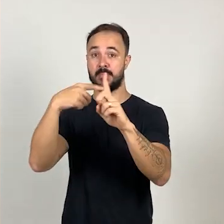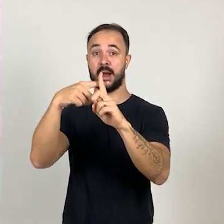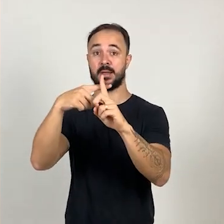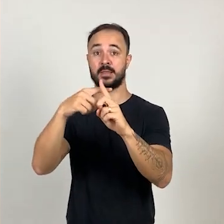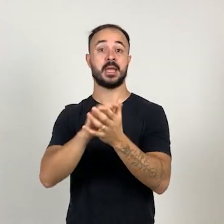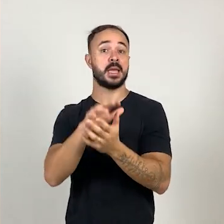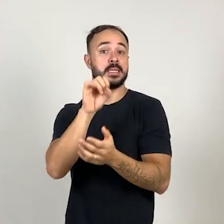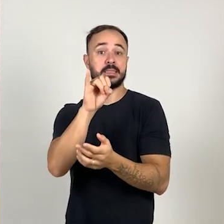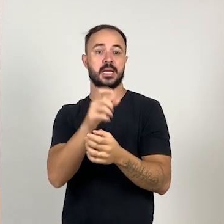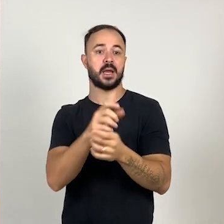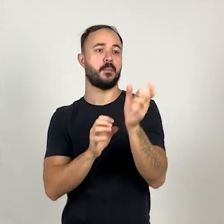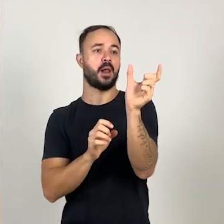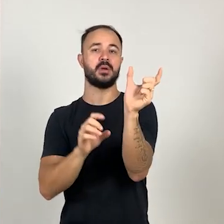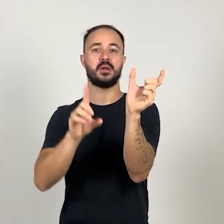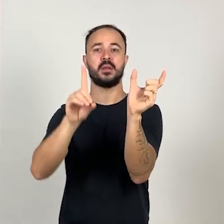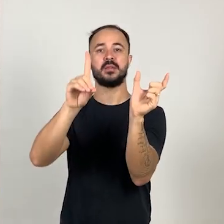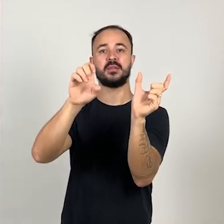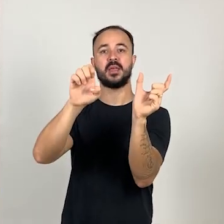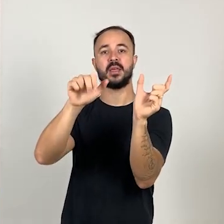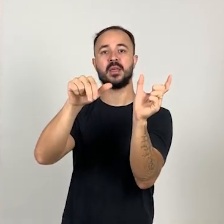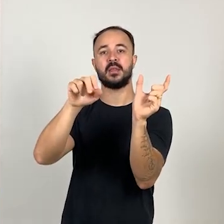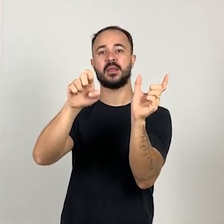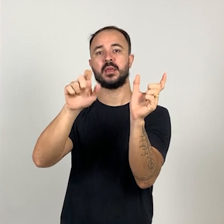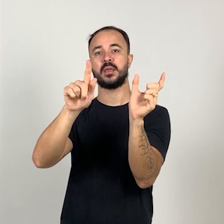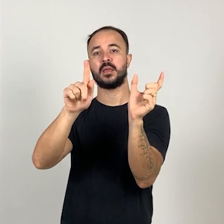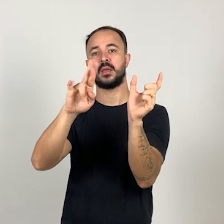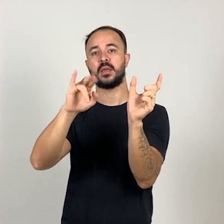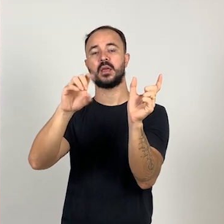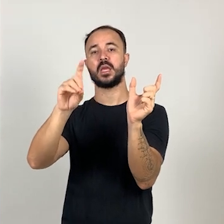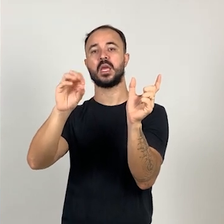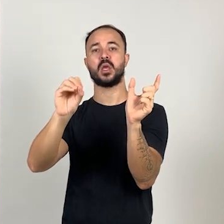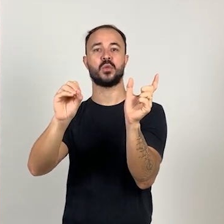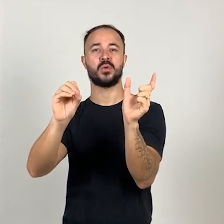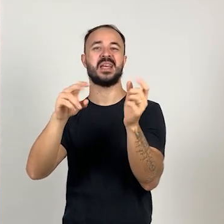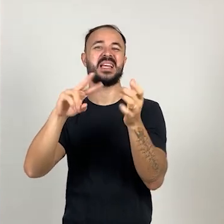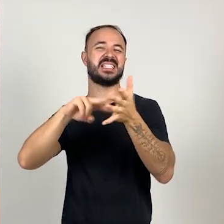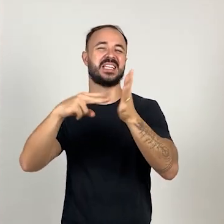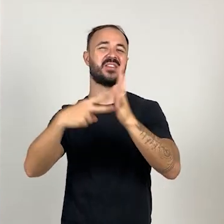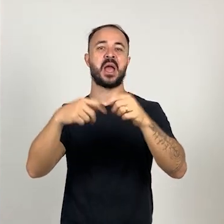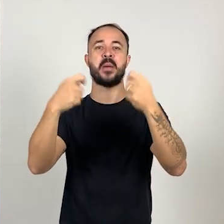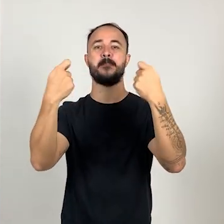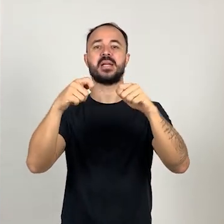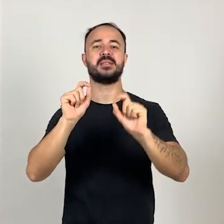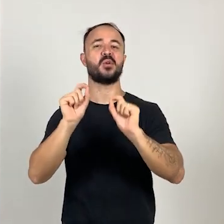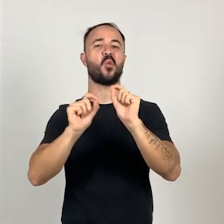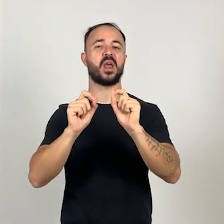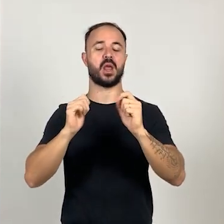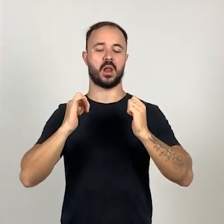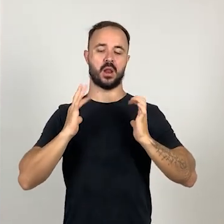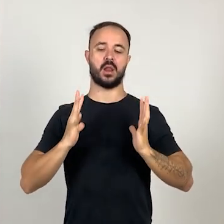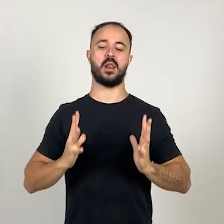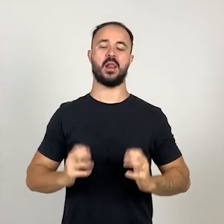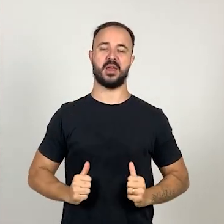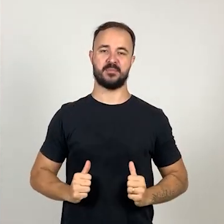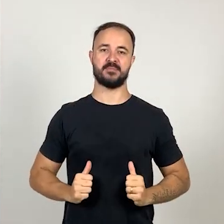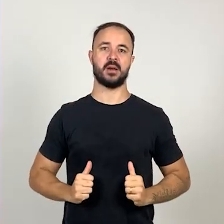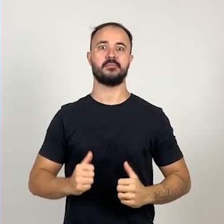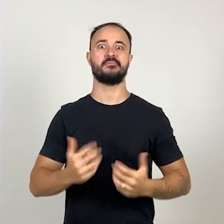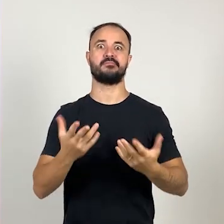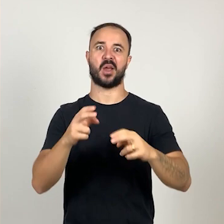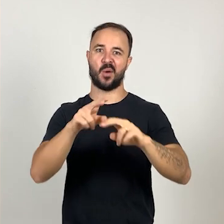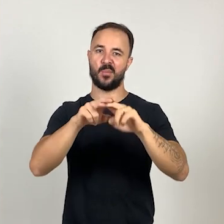é denegrido, a expressão implica que precisa ser limpo ou corrigido, o que perpetua o viés